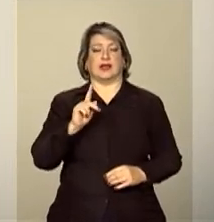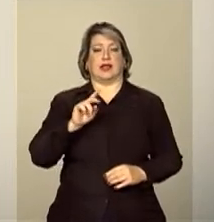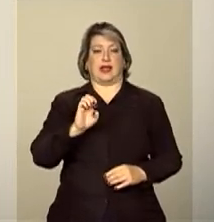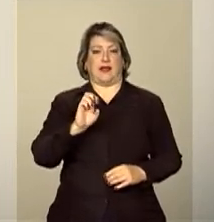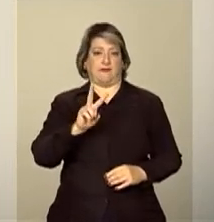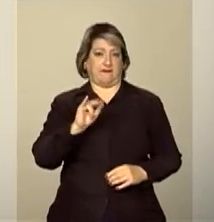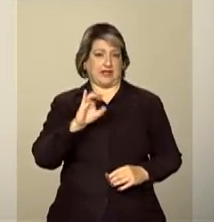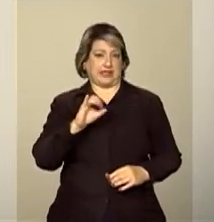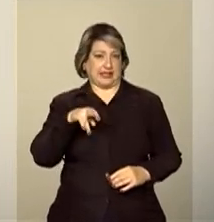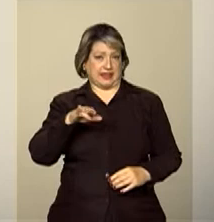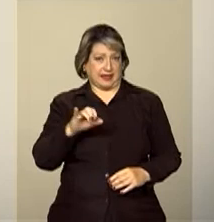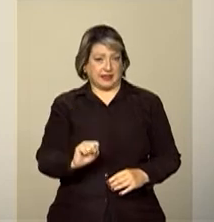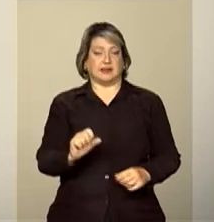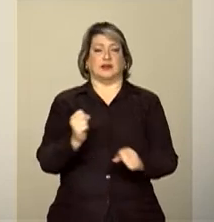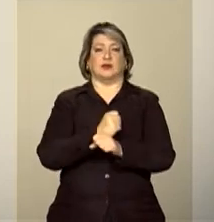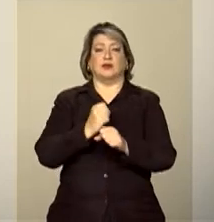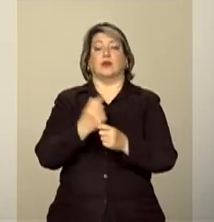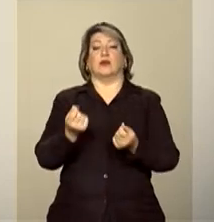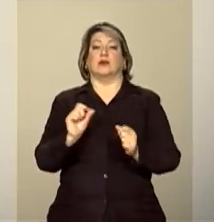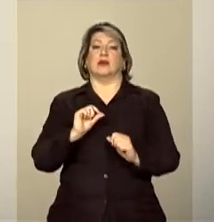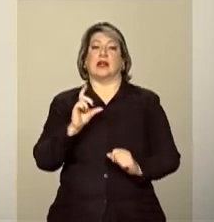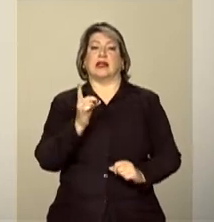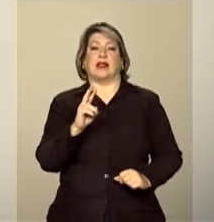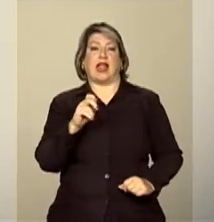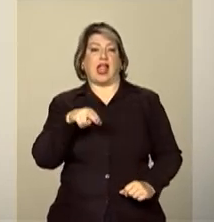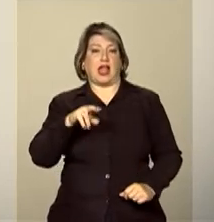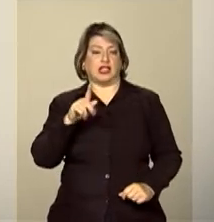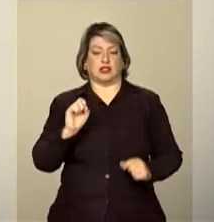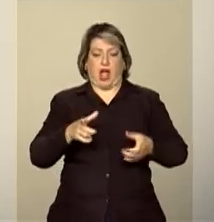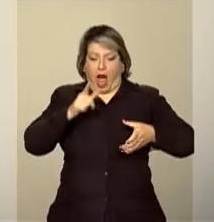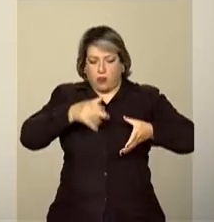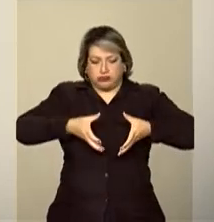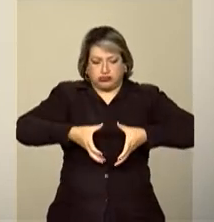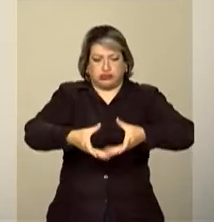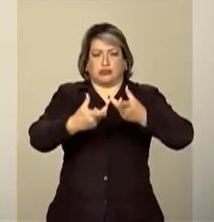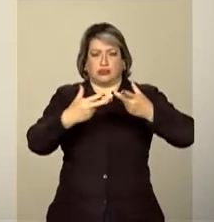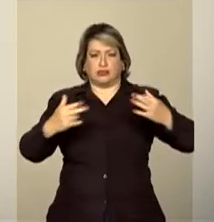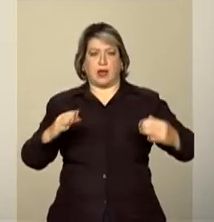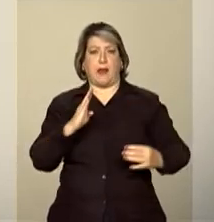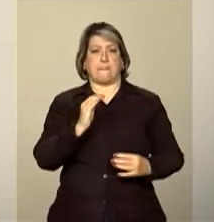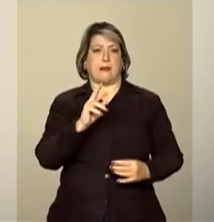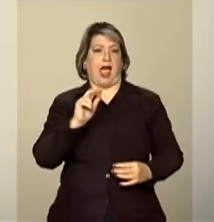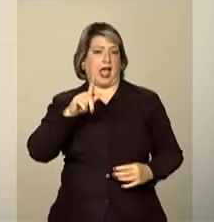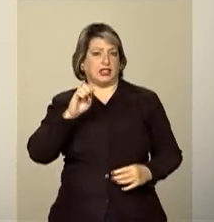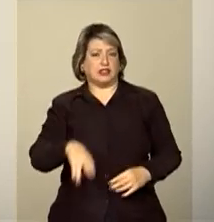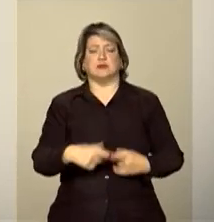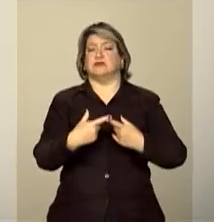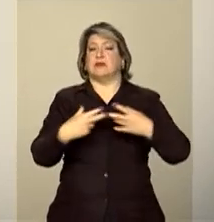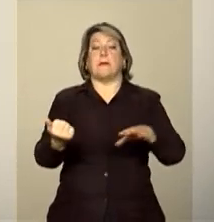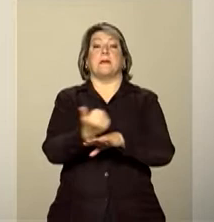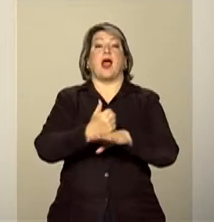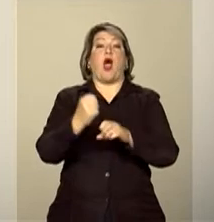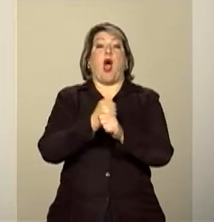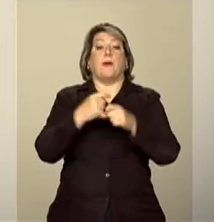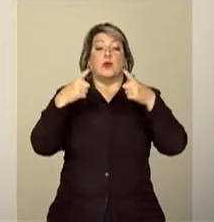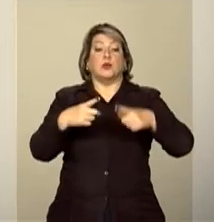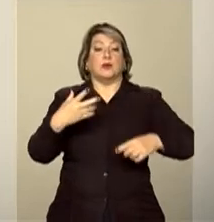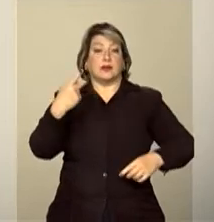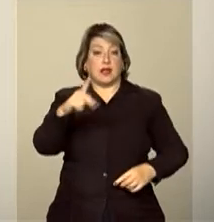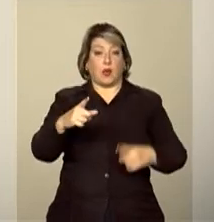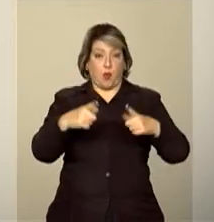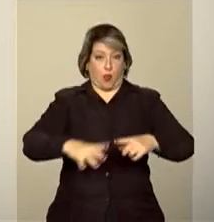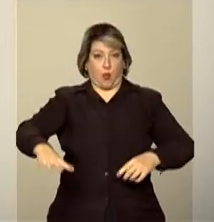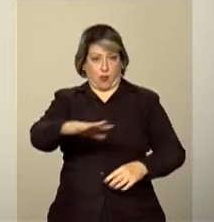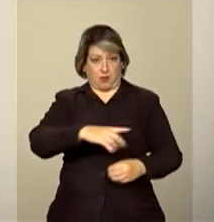fazer por exemplo uma pequena drenagem construir uma pequena barragem Enfim fazer melhorias na sua região